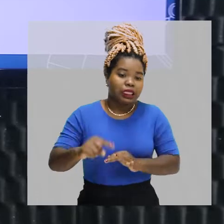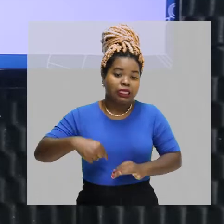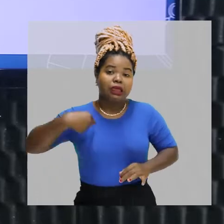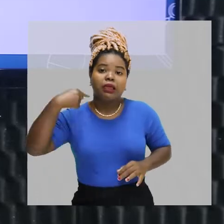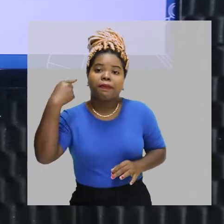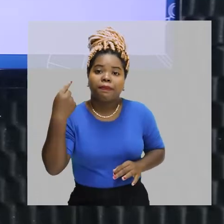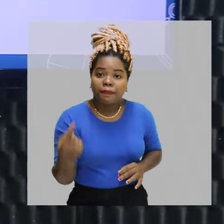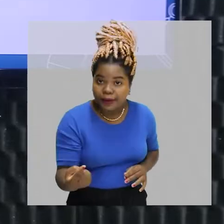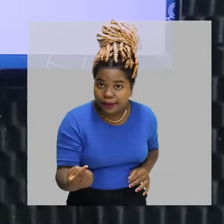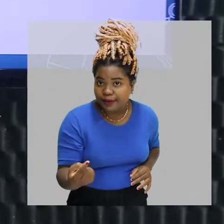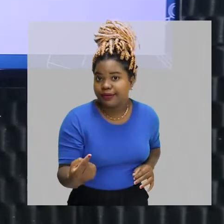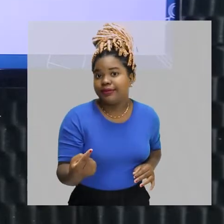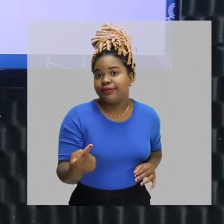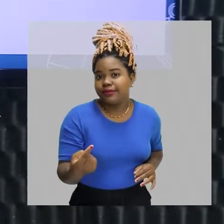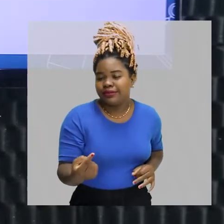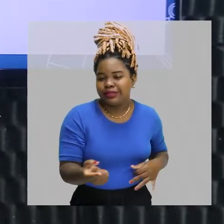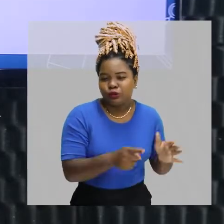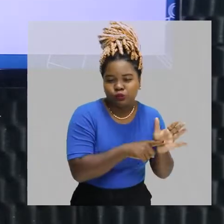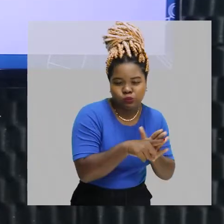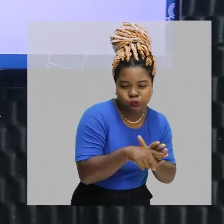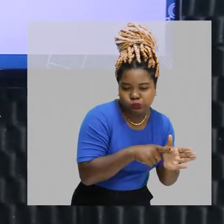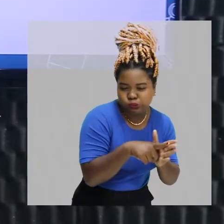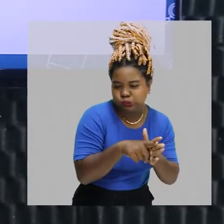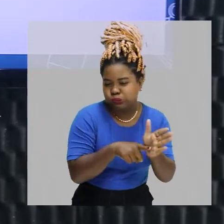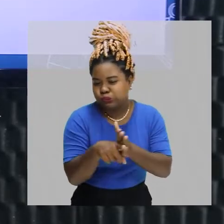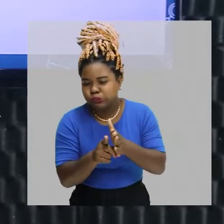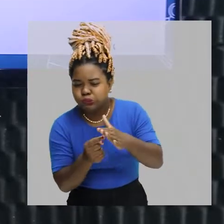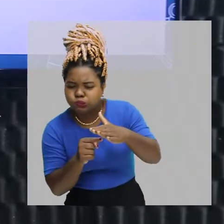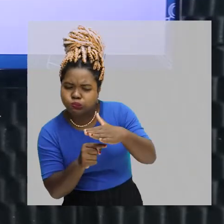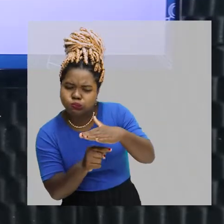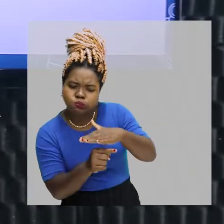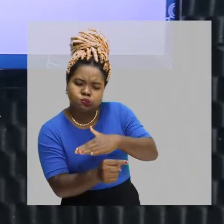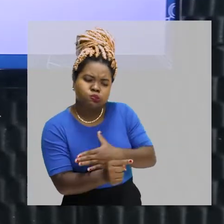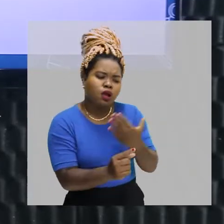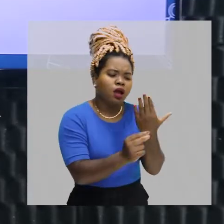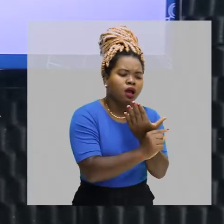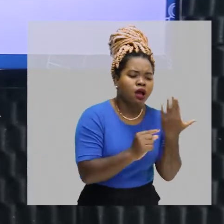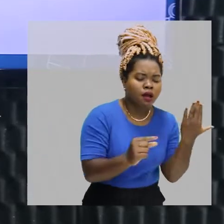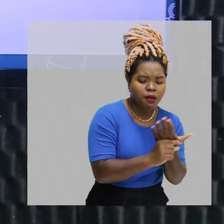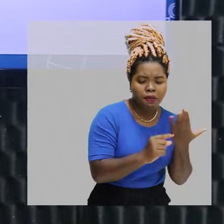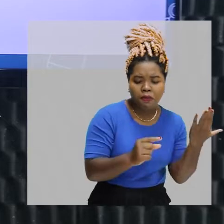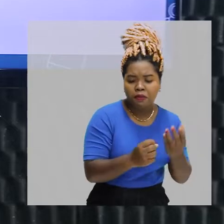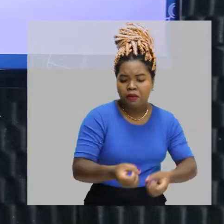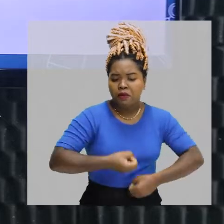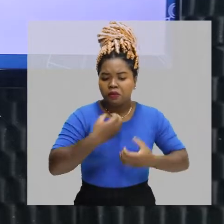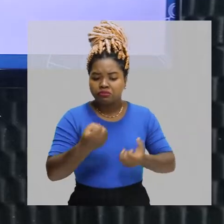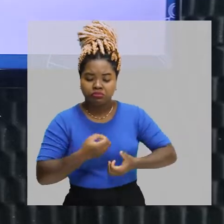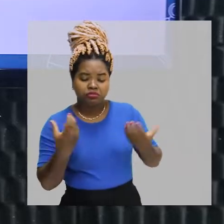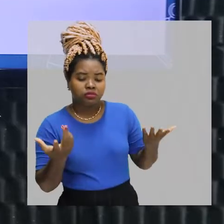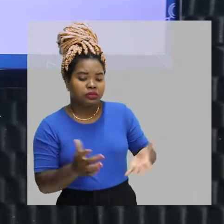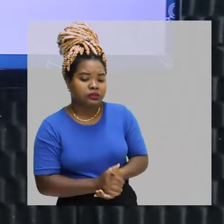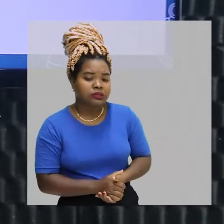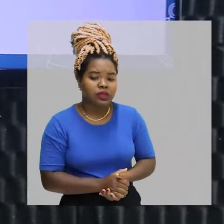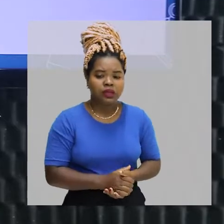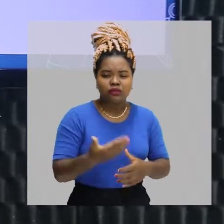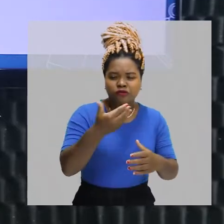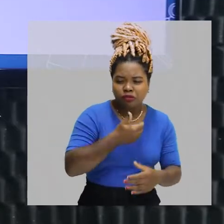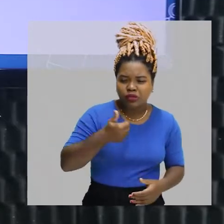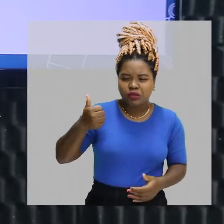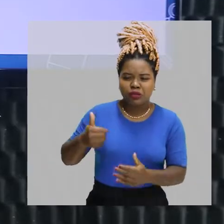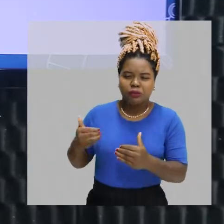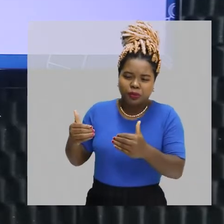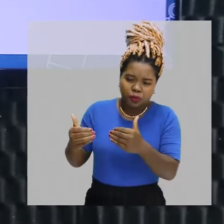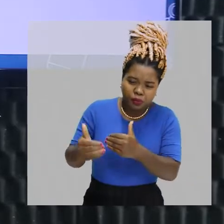Depois, né, advento de pesquisas, as bibliografias foram, né, melhorando, né,